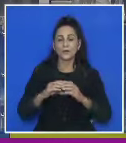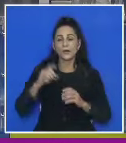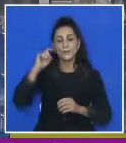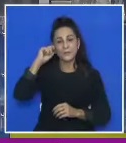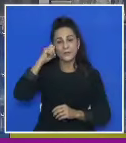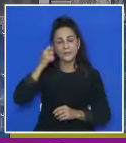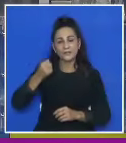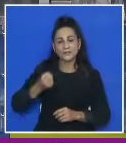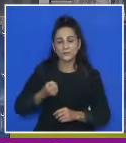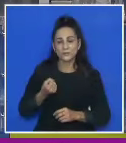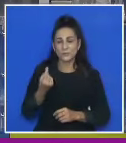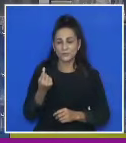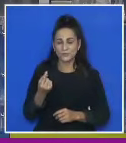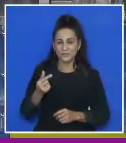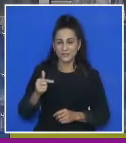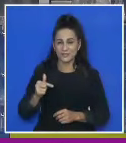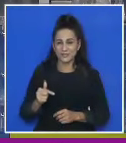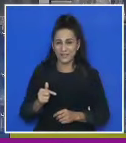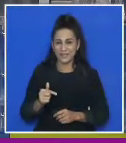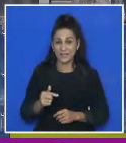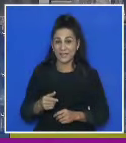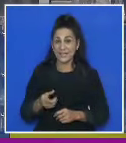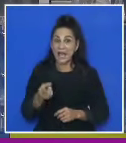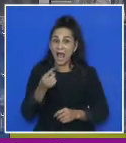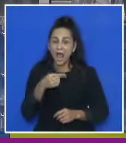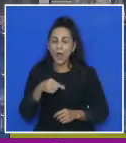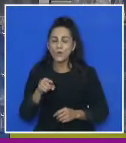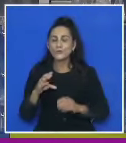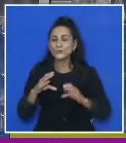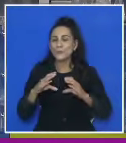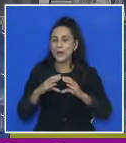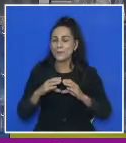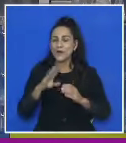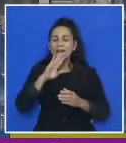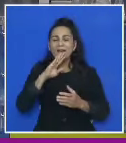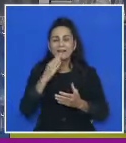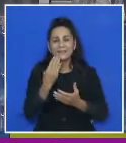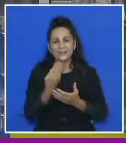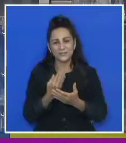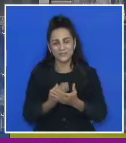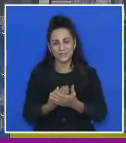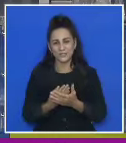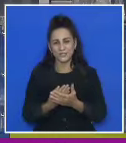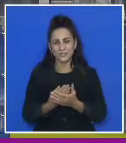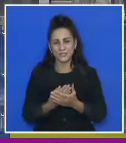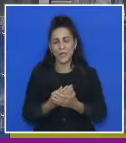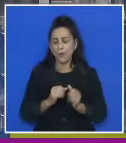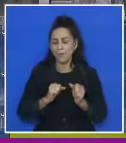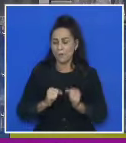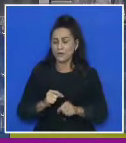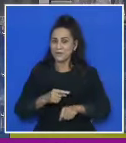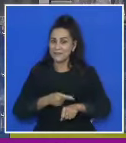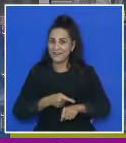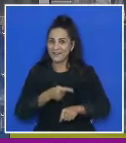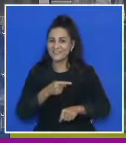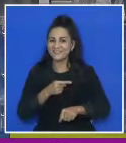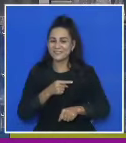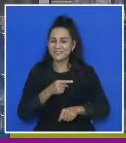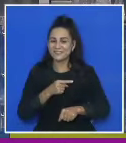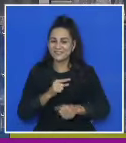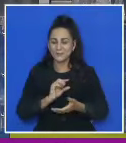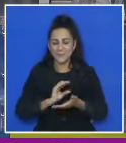Bola preta, número 17. E vamos à última bola. Acredite, pois pode ser agora.